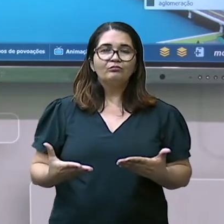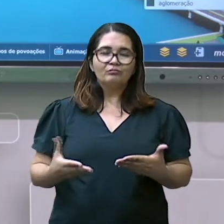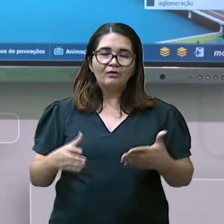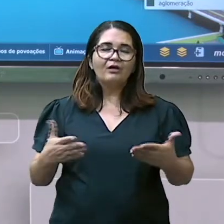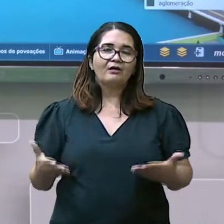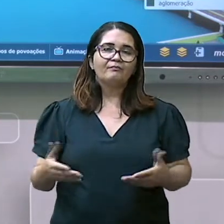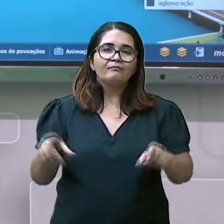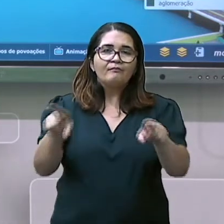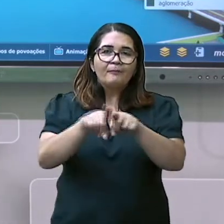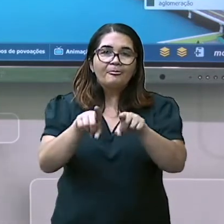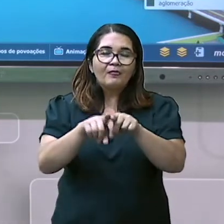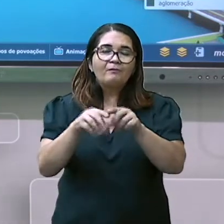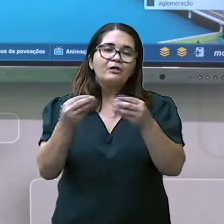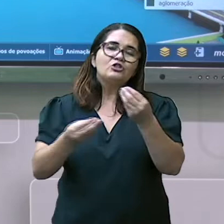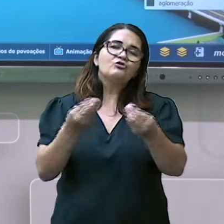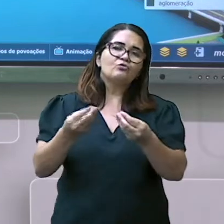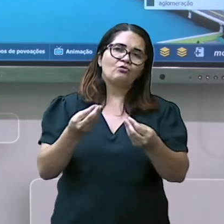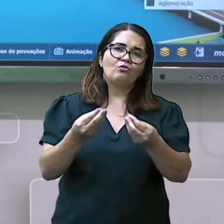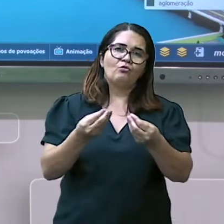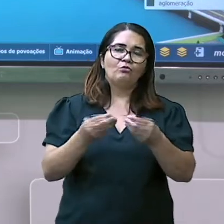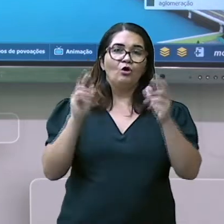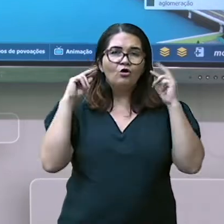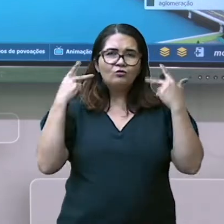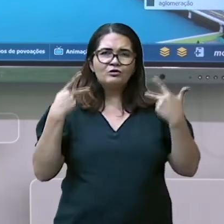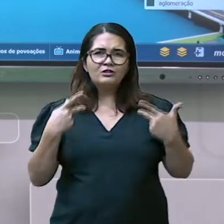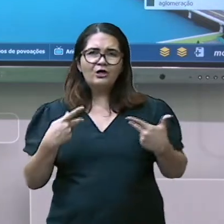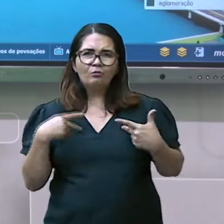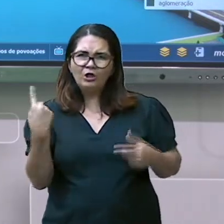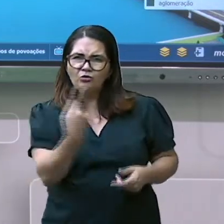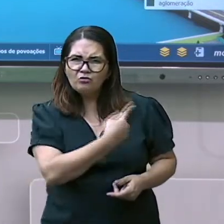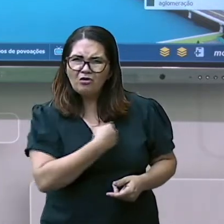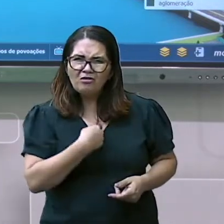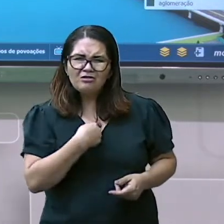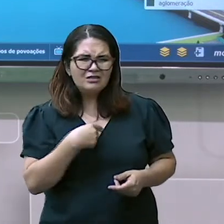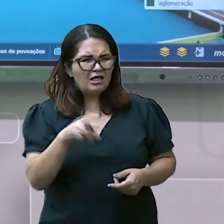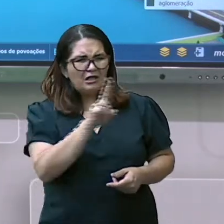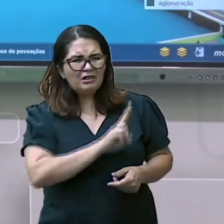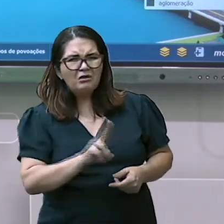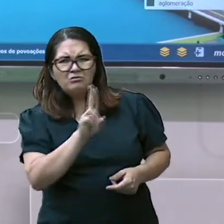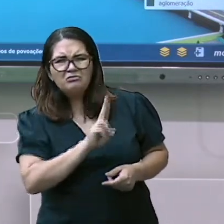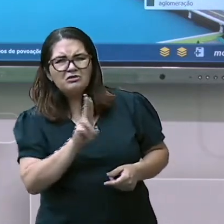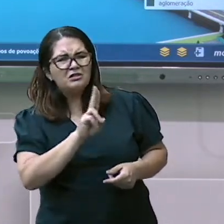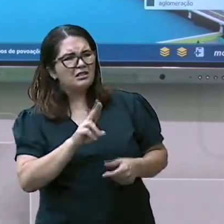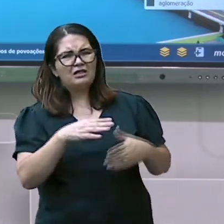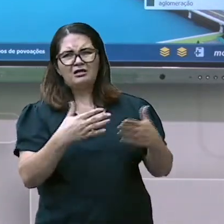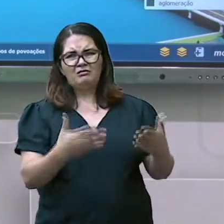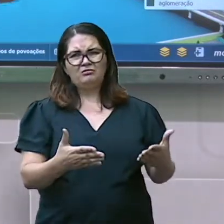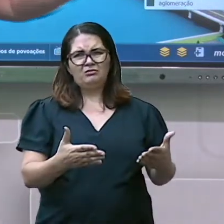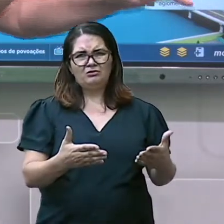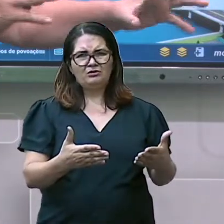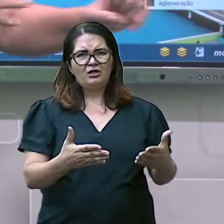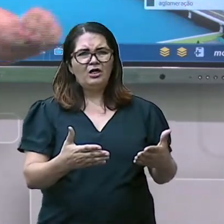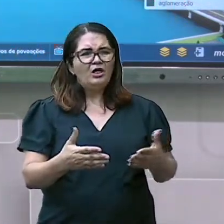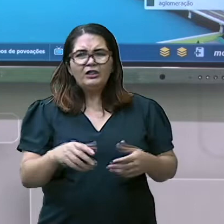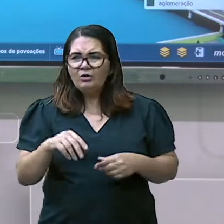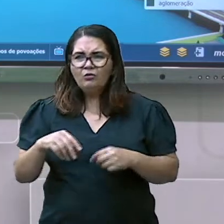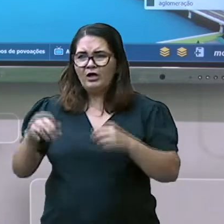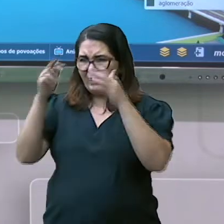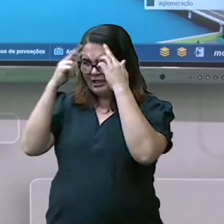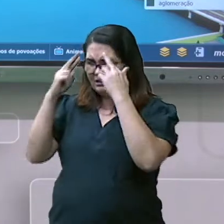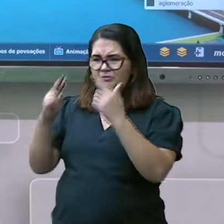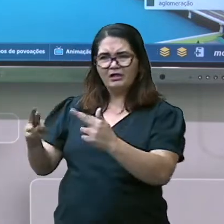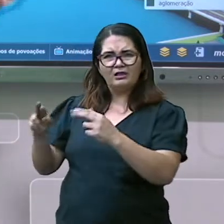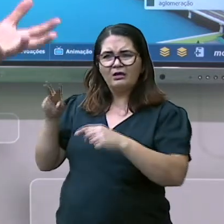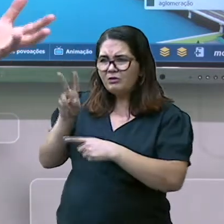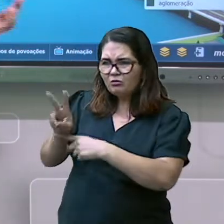a má utilização. Quando nós pegamos o nosso lixo e jogamos nos rios,